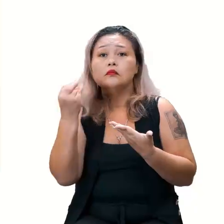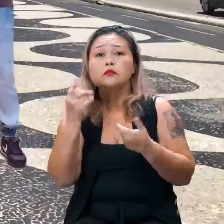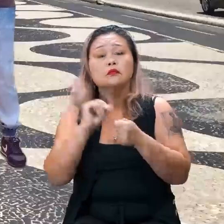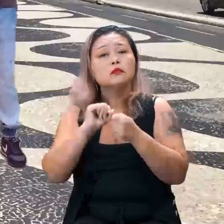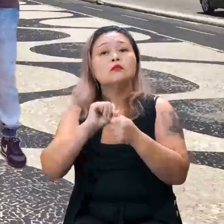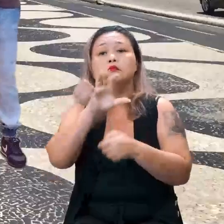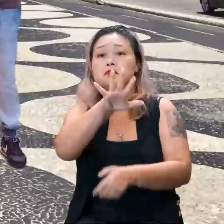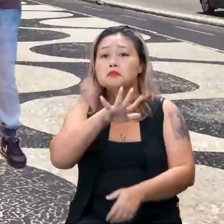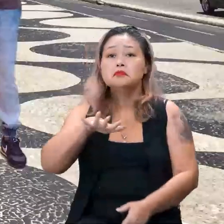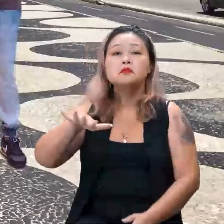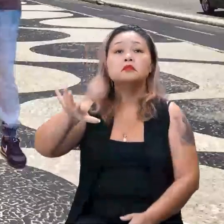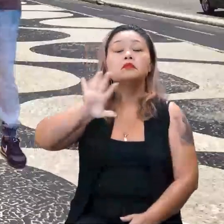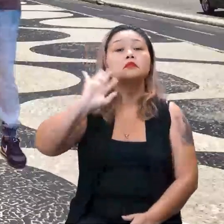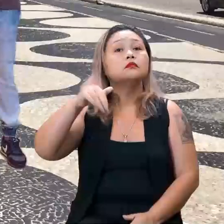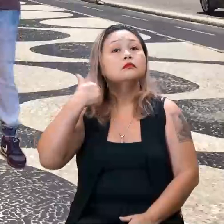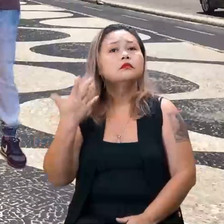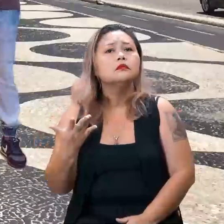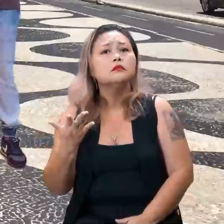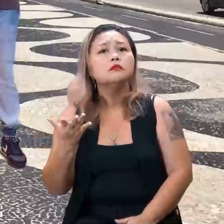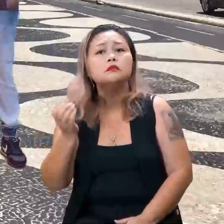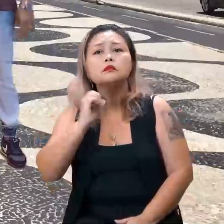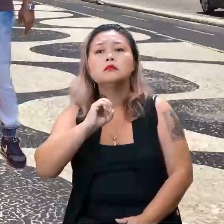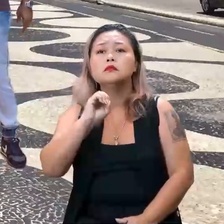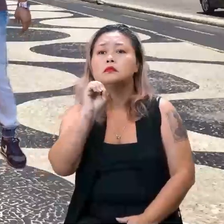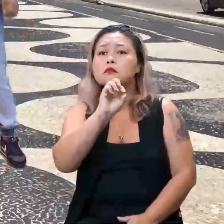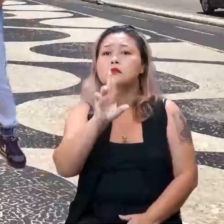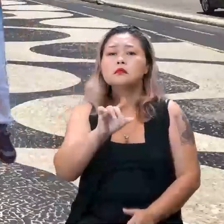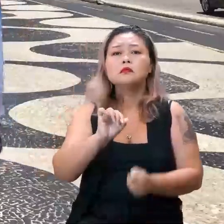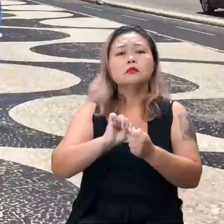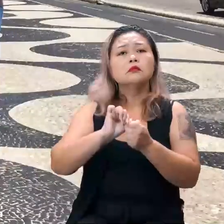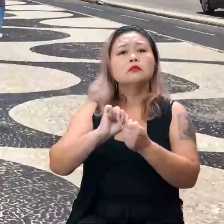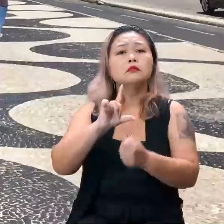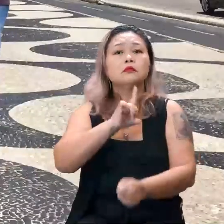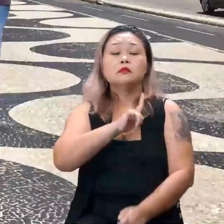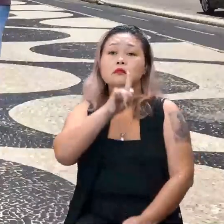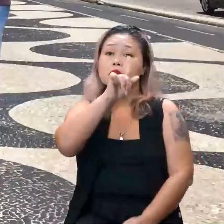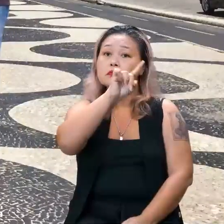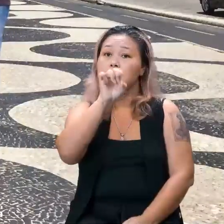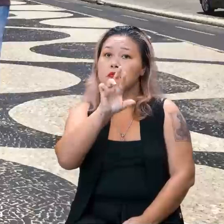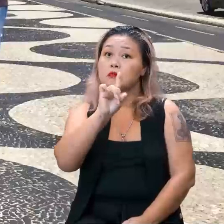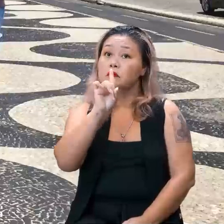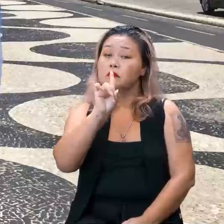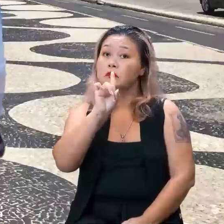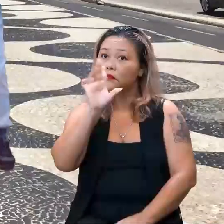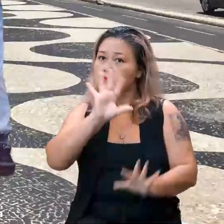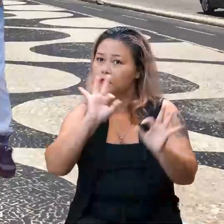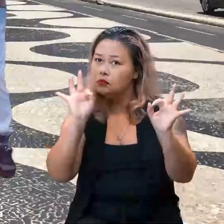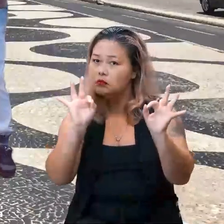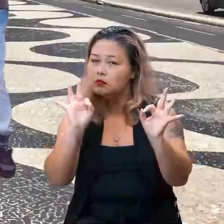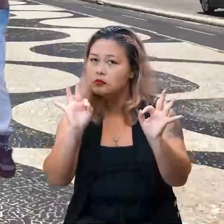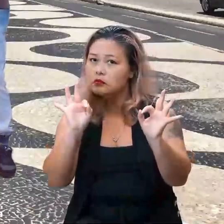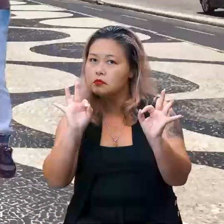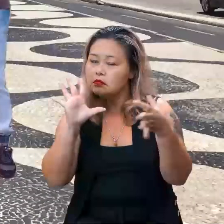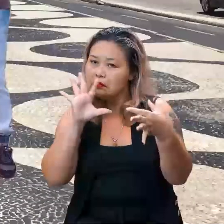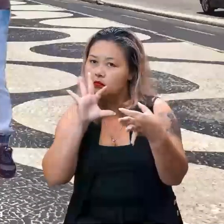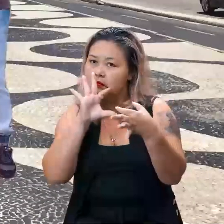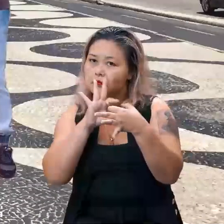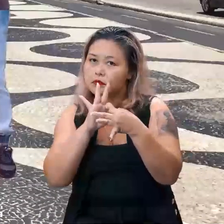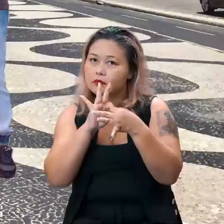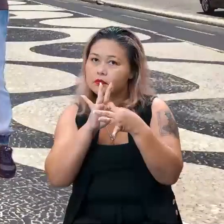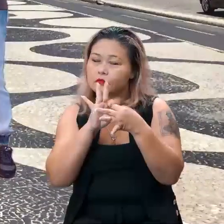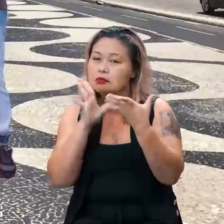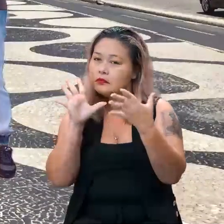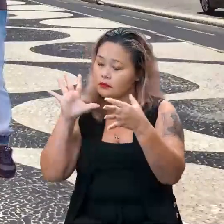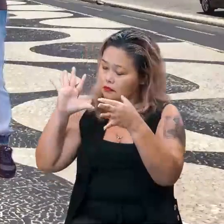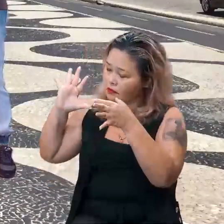né? E agora, zeros ou função da raiz, aí, né? Aí, olha só, só para poder... Conectando aí, nós estamos conectando